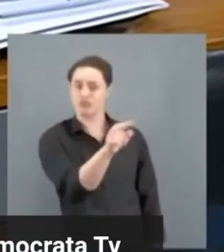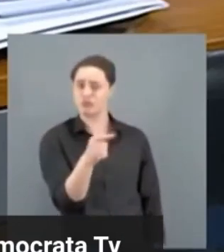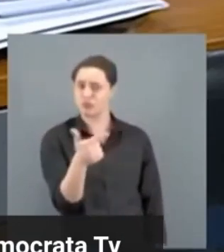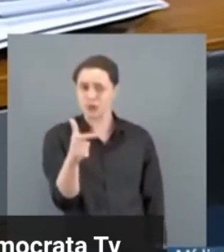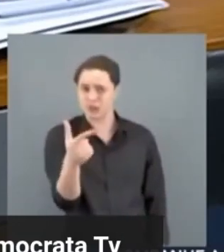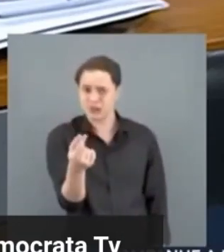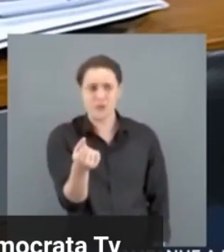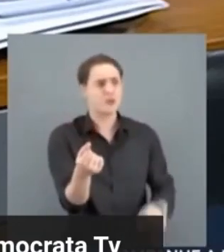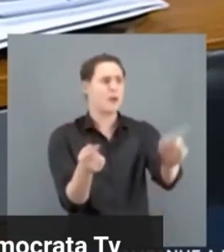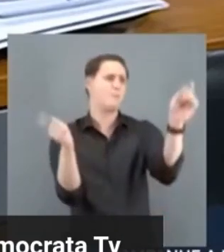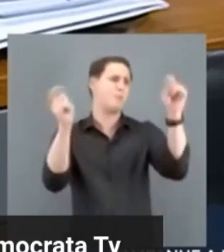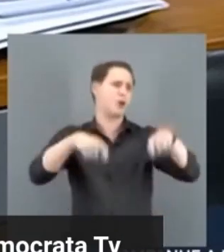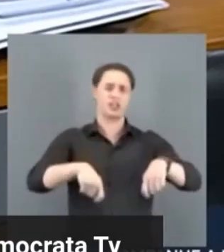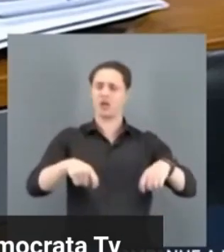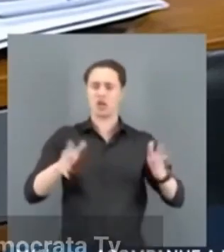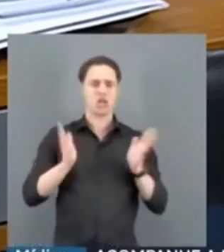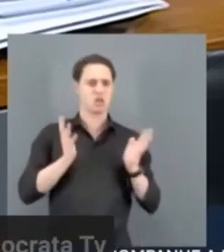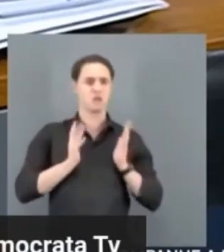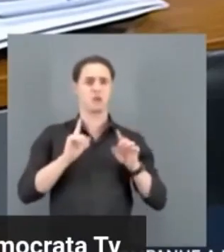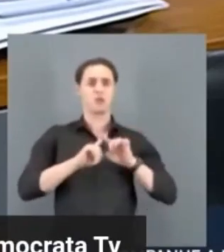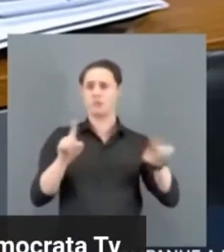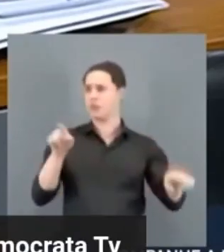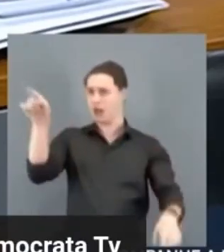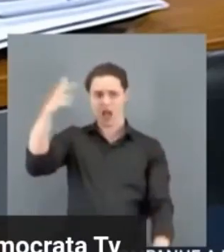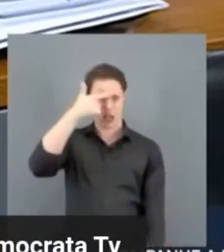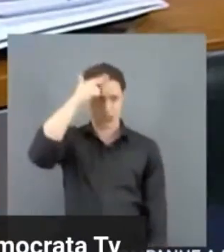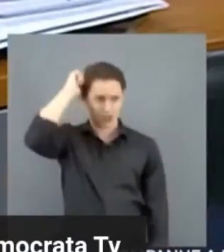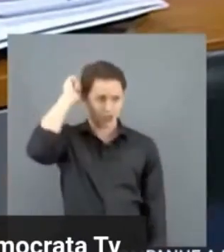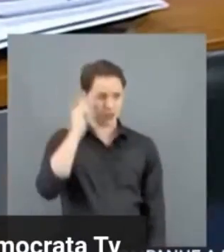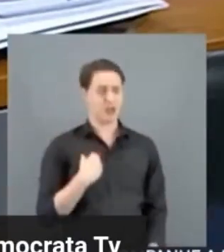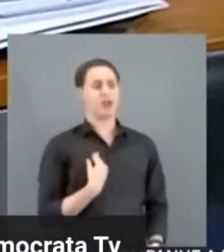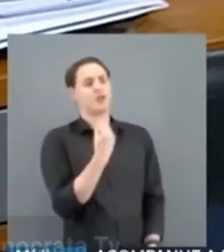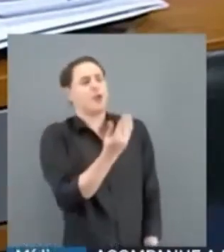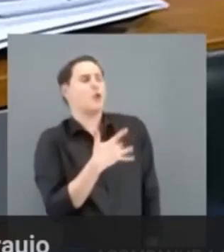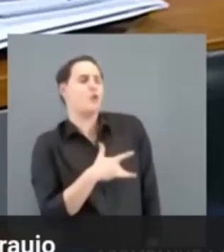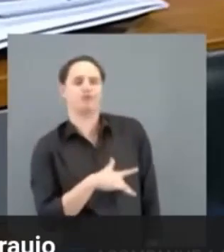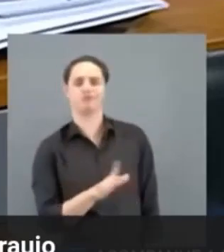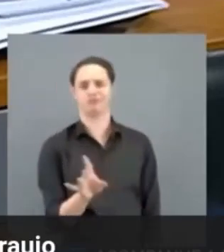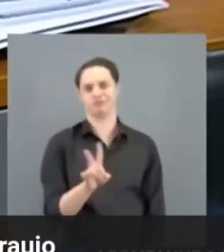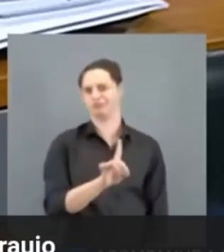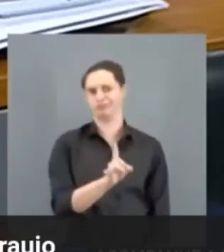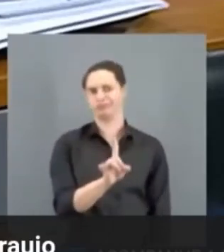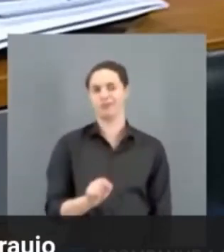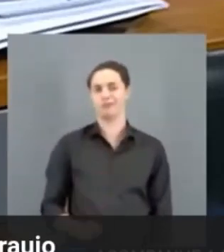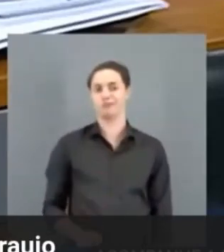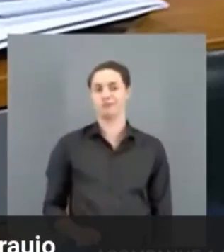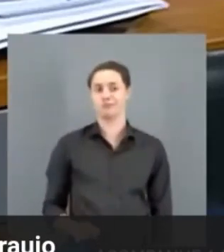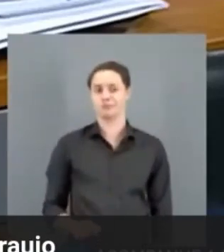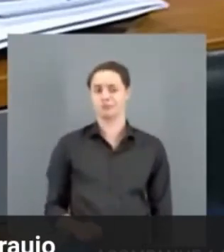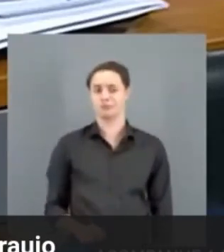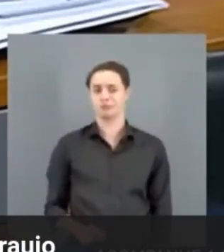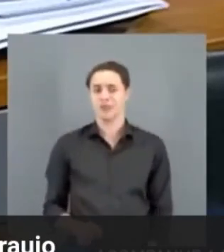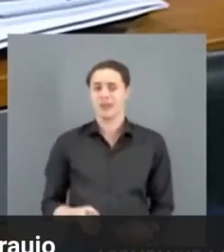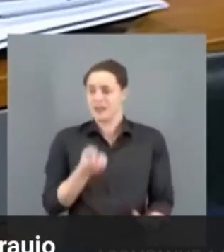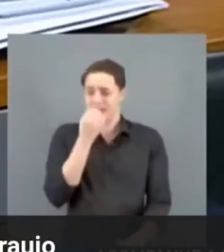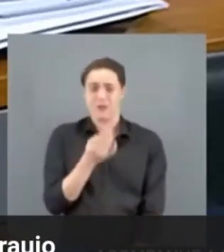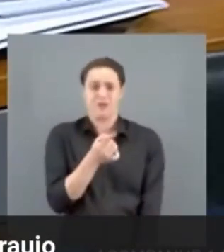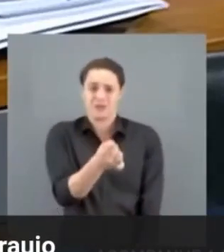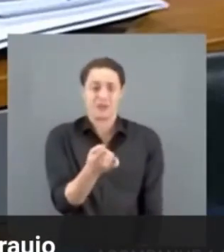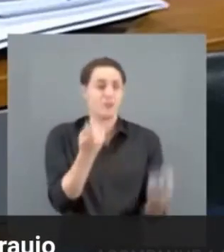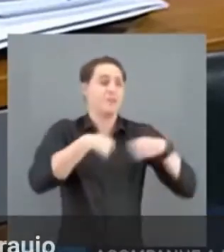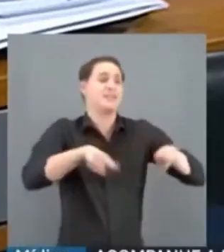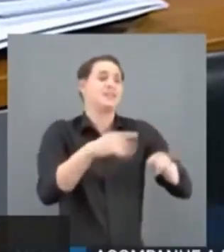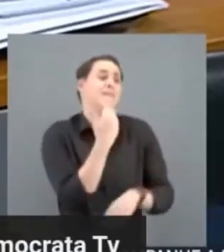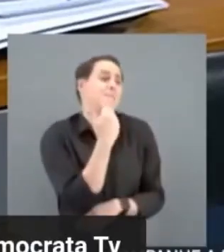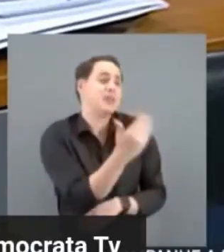senhor pode ser o pai da soja, mas o Alexandre de Moraes não vai ter piedade. Ainda bem que o senhor pode. Ainda bem que o senhor não precisa pedir Pix, que